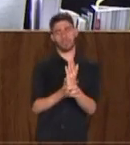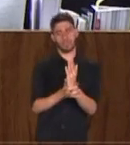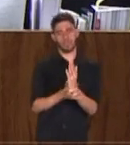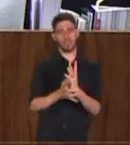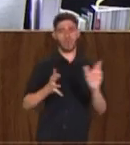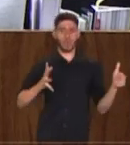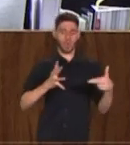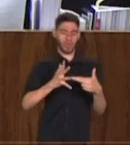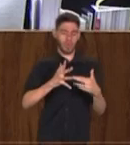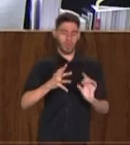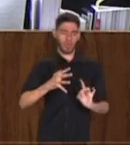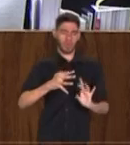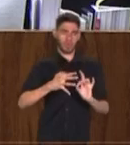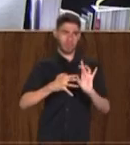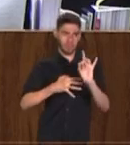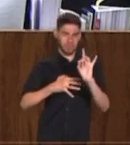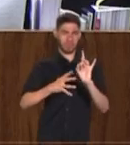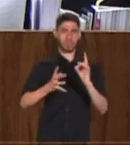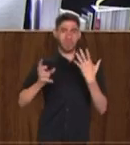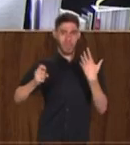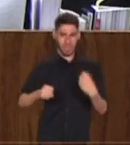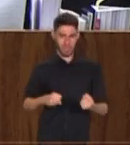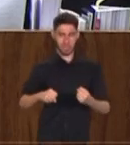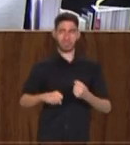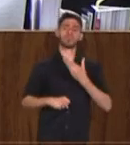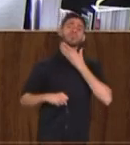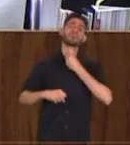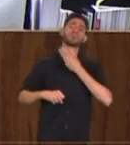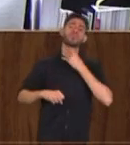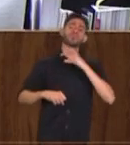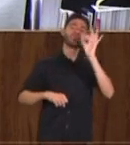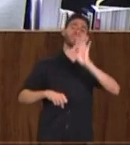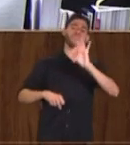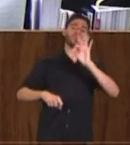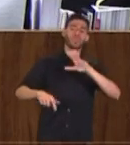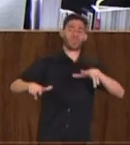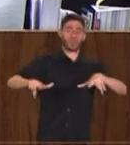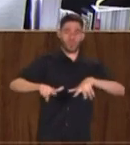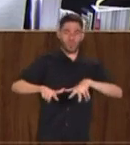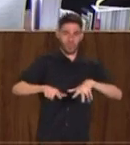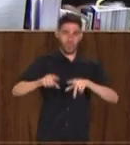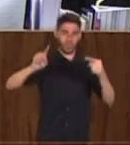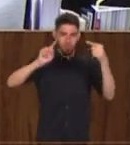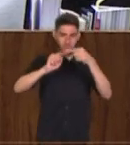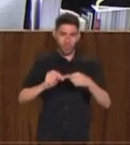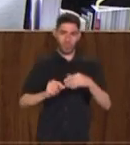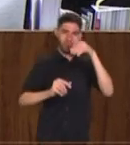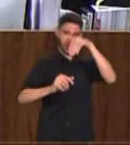ao recurso especial, reconhecendo a fraude à cota de gênero, nos termos do voto do relator.